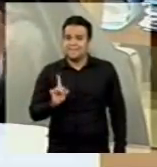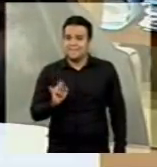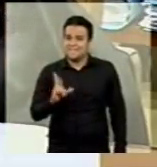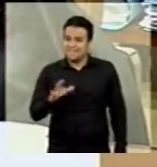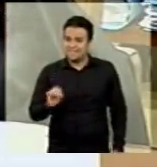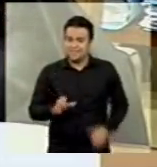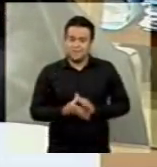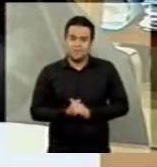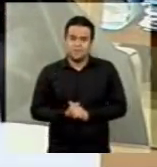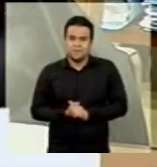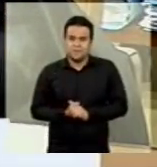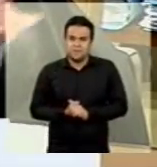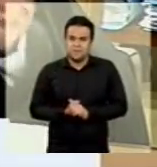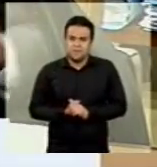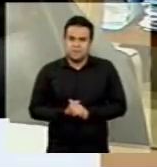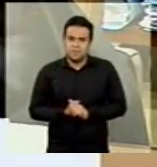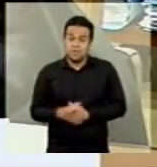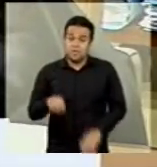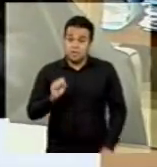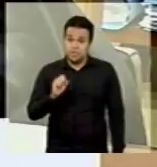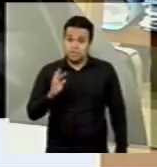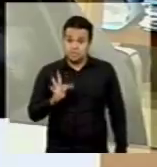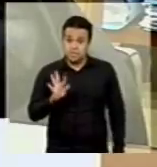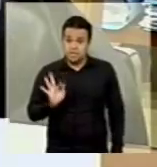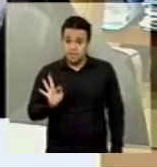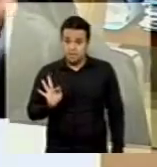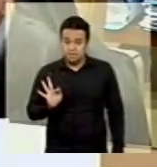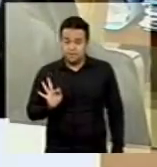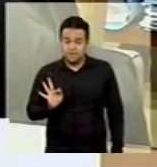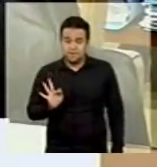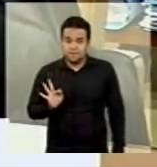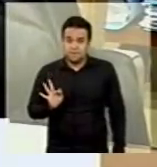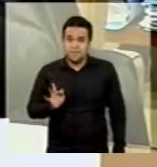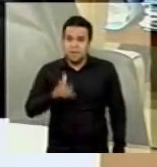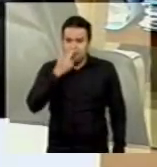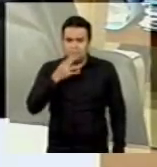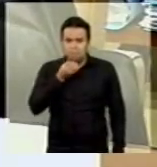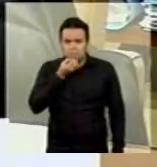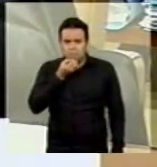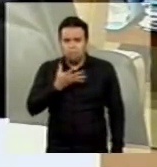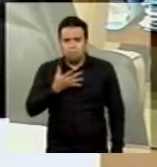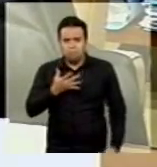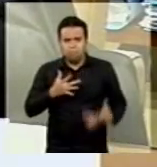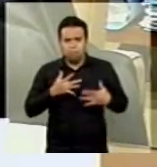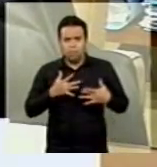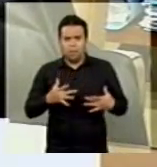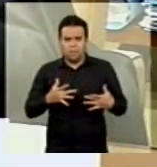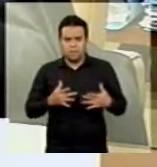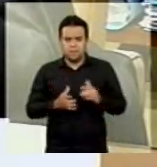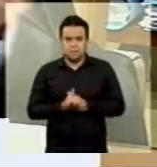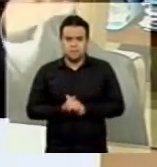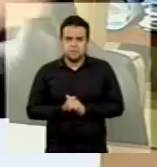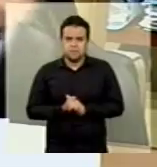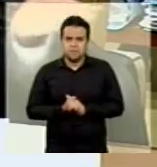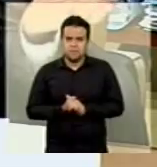diz, o Supremo tende a ser muito benevolente com